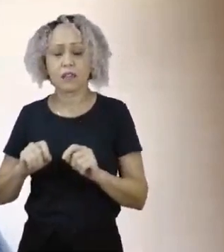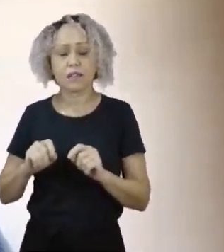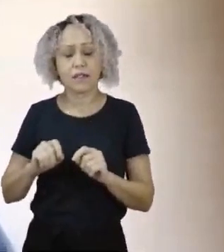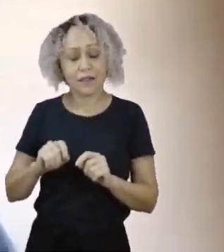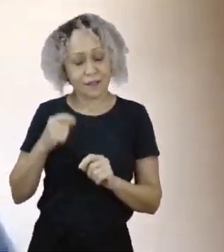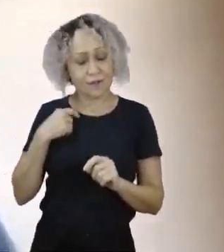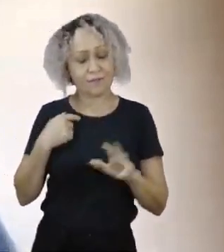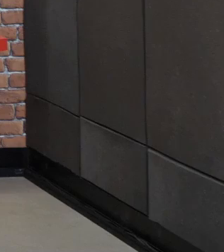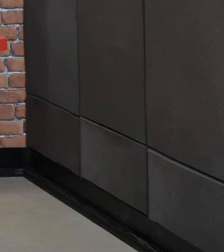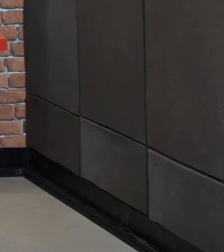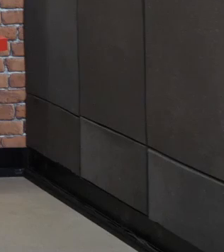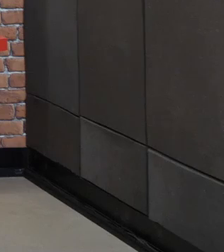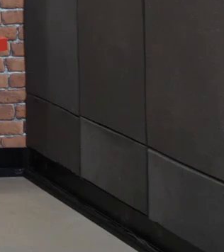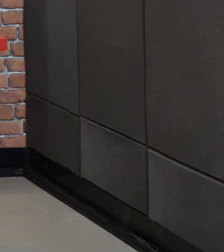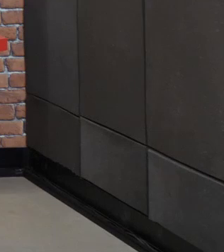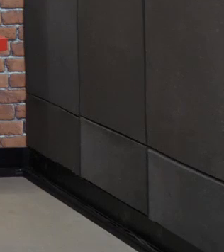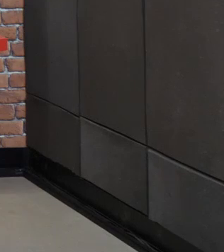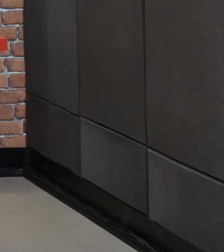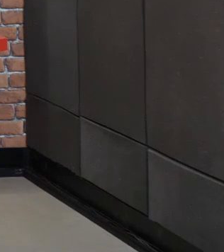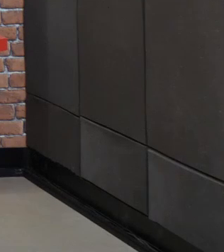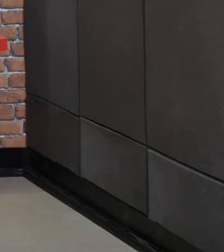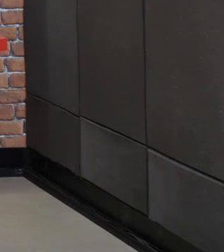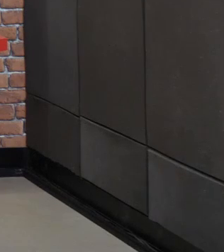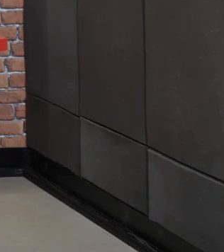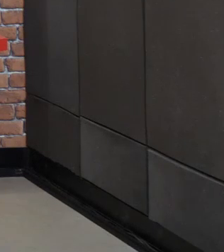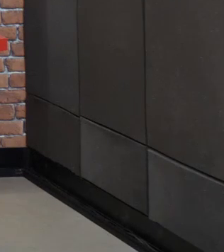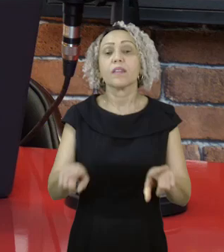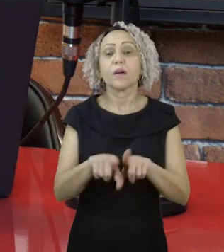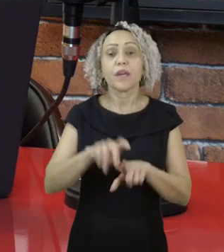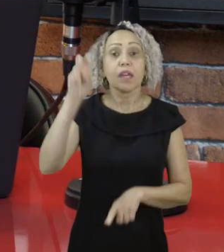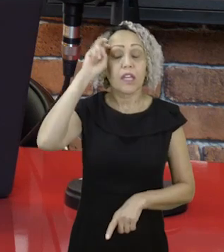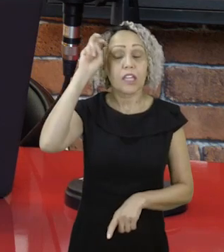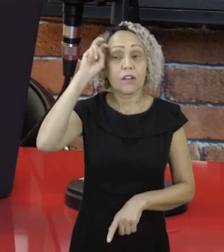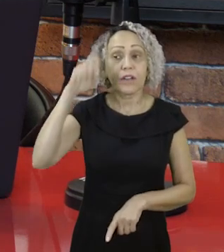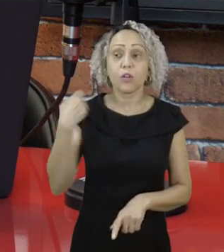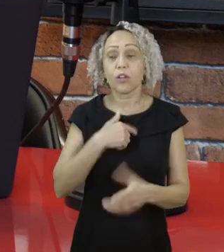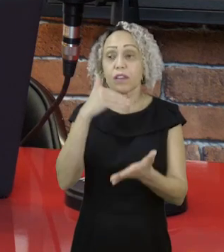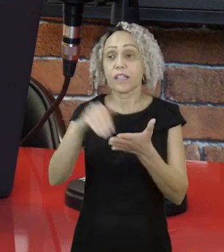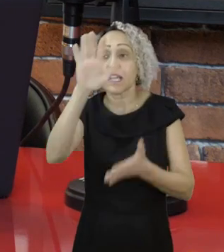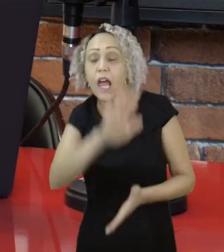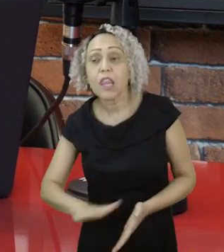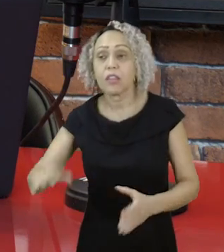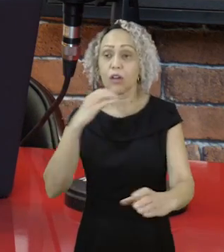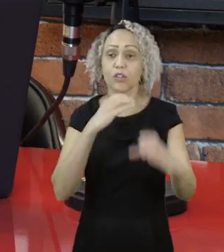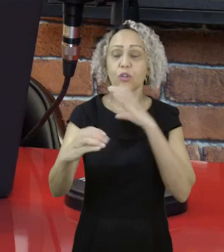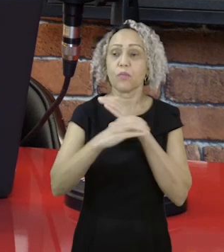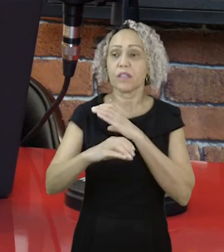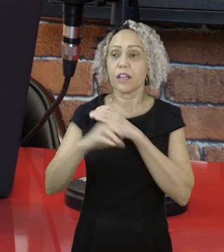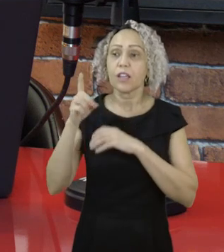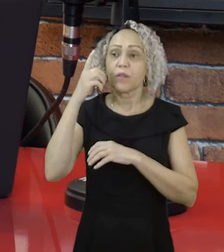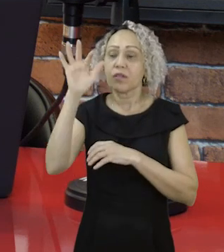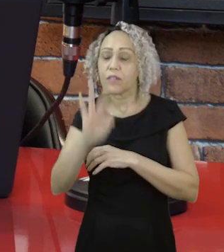em 2026. Na quinta-feira foi a vez do nosso secretário nacional